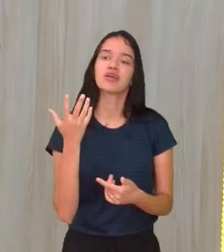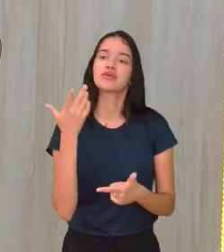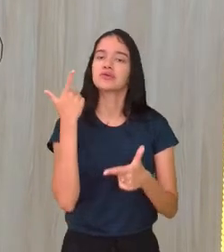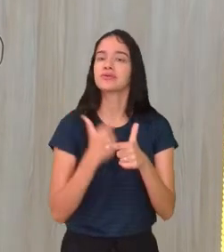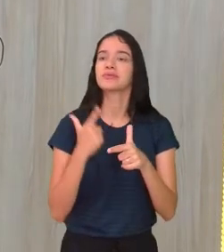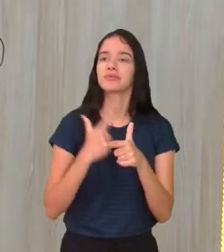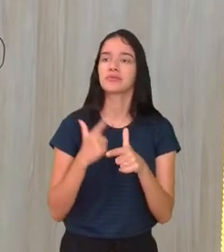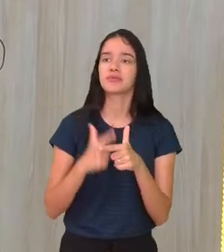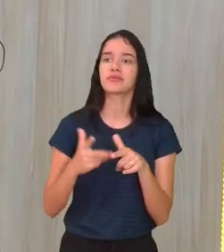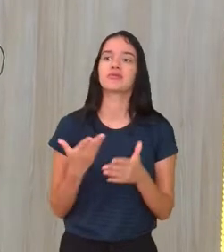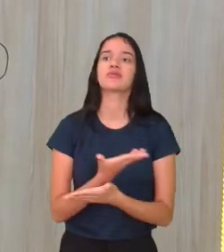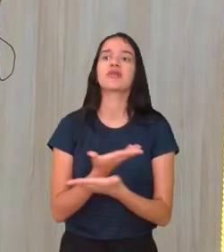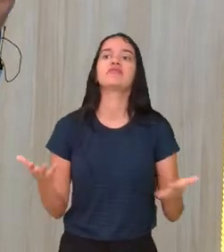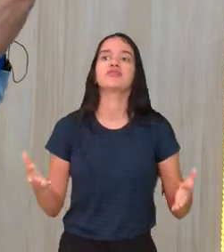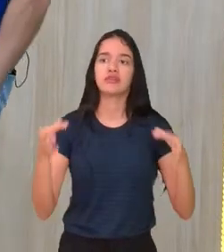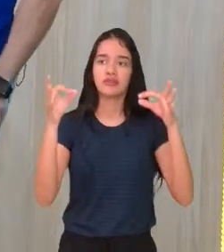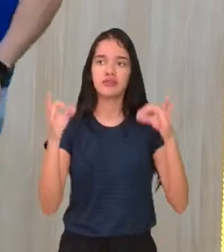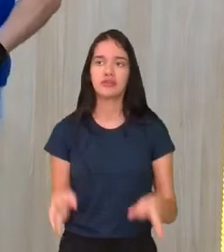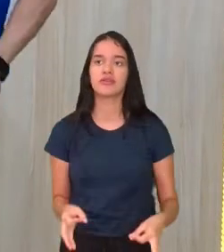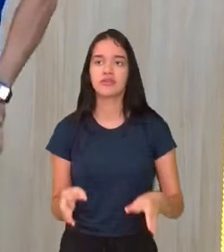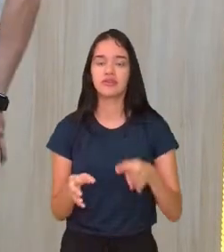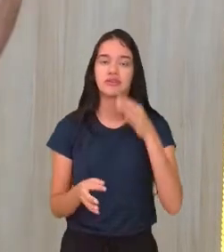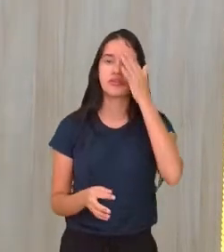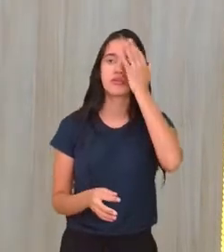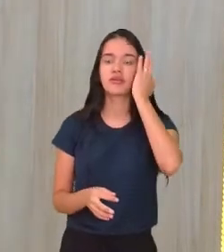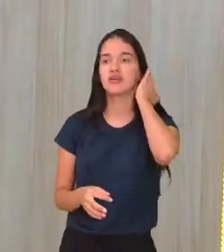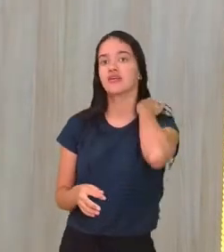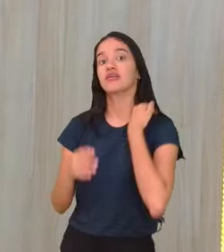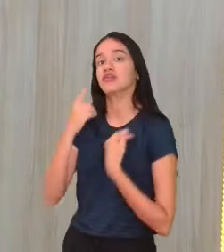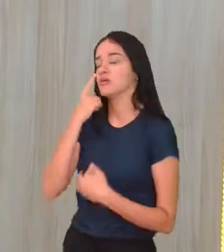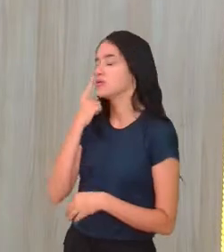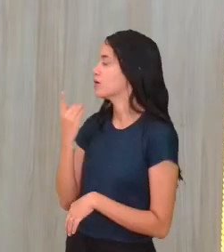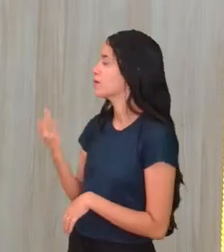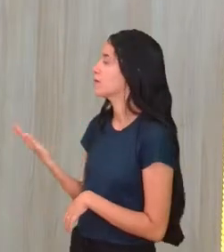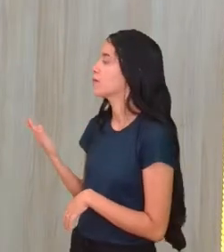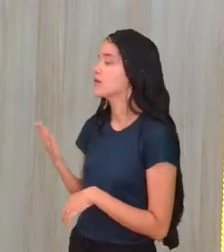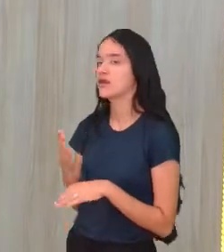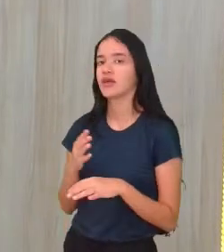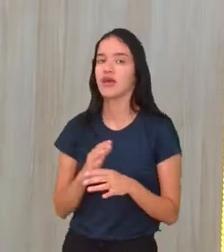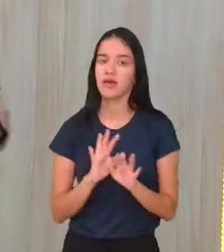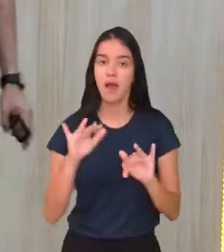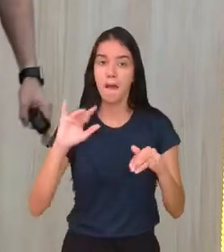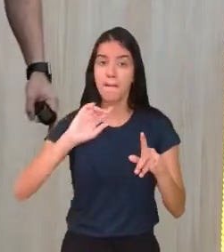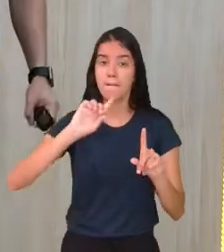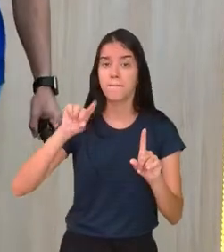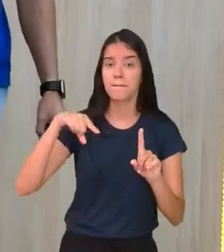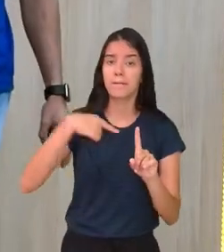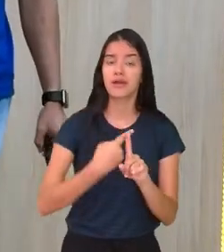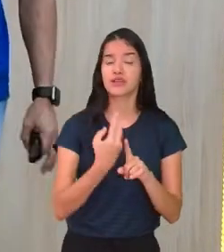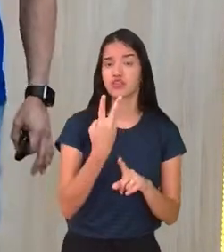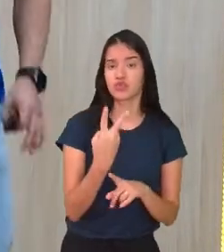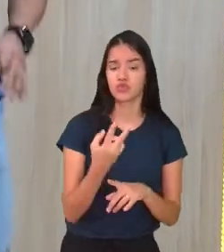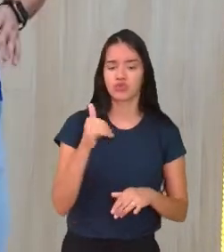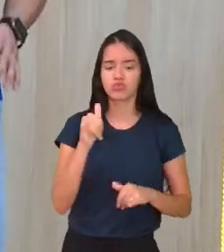problemática aí para vocês, certo? Então tá aqui, ó, adicionado 2 saltozinhos para